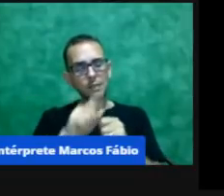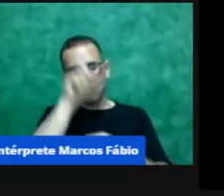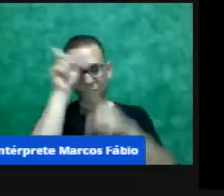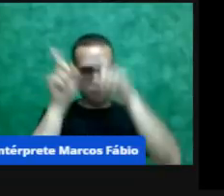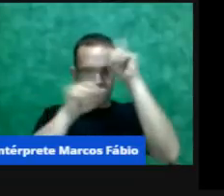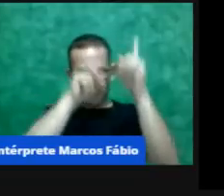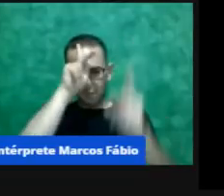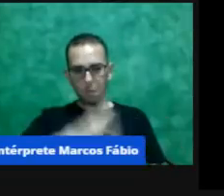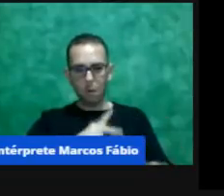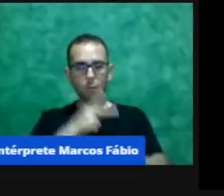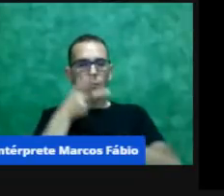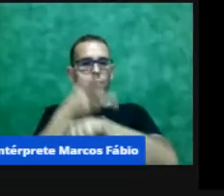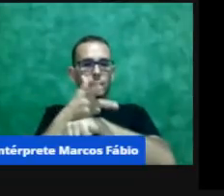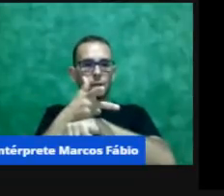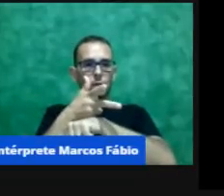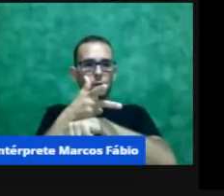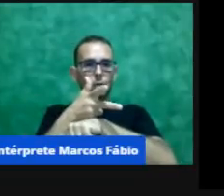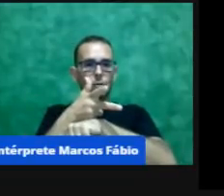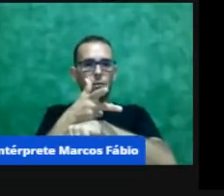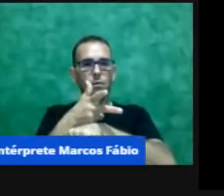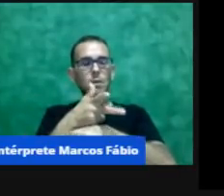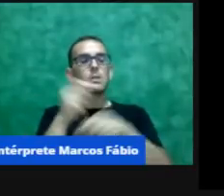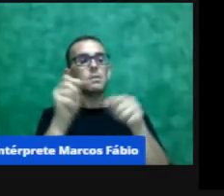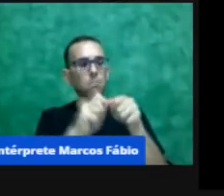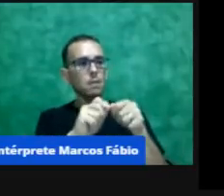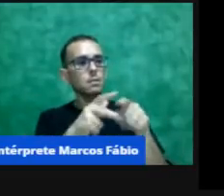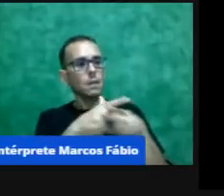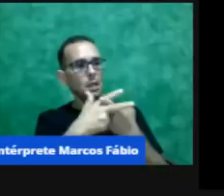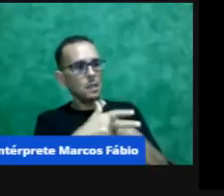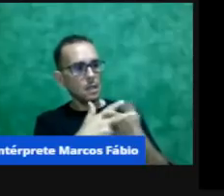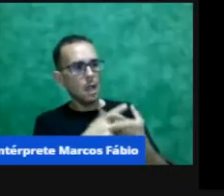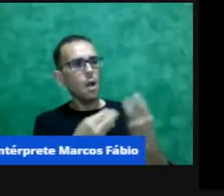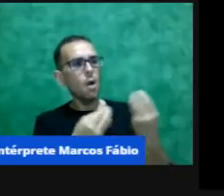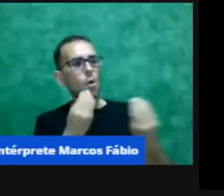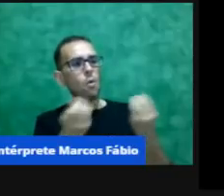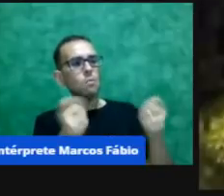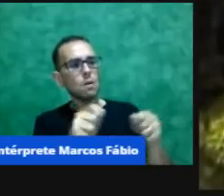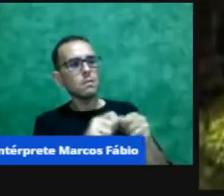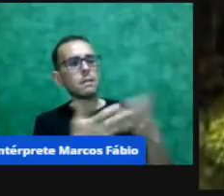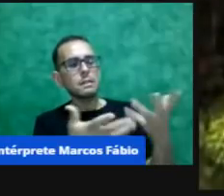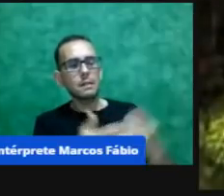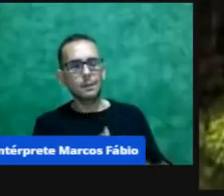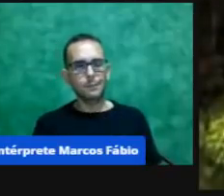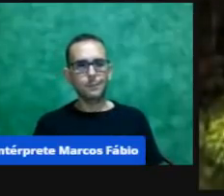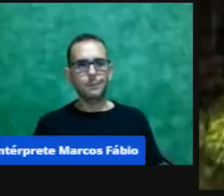são autorais, e os edita. Como que é feito esse processo?